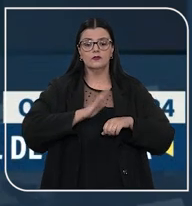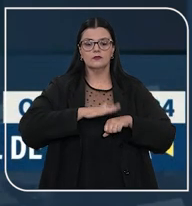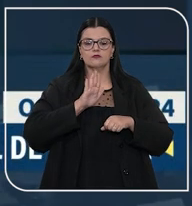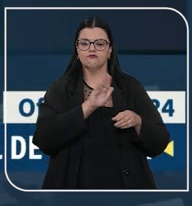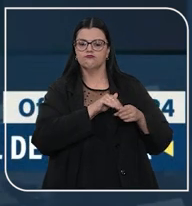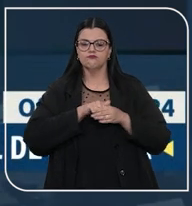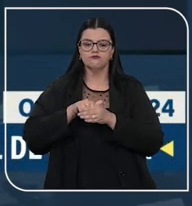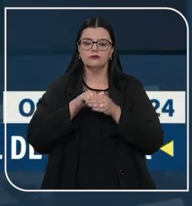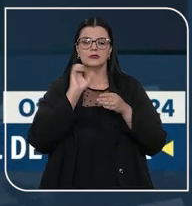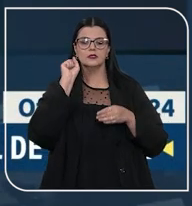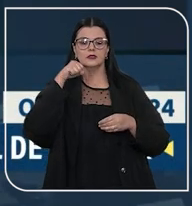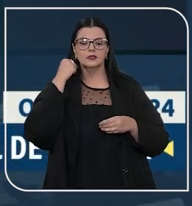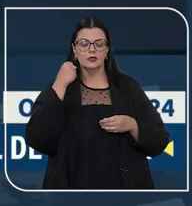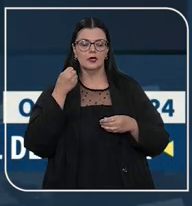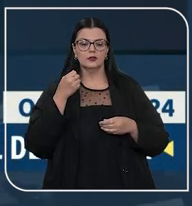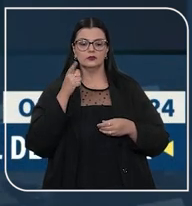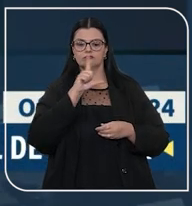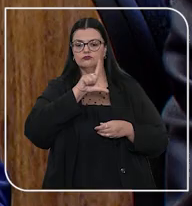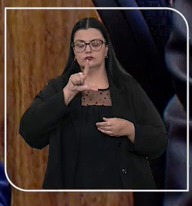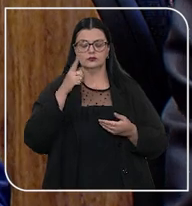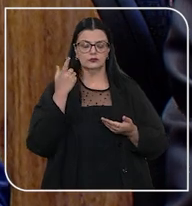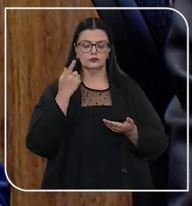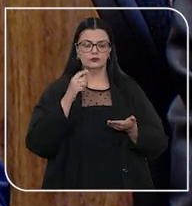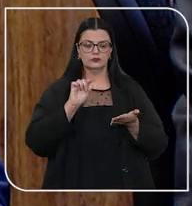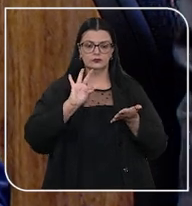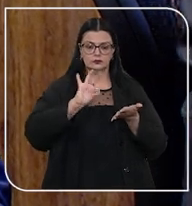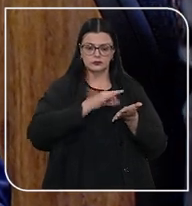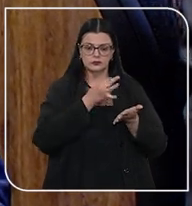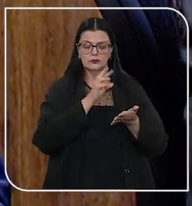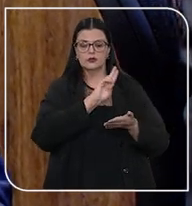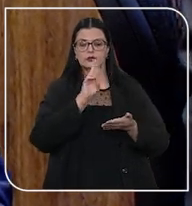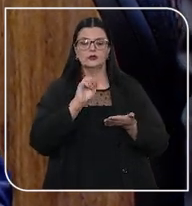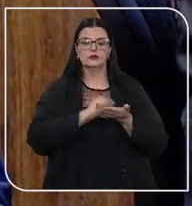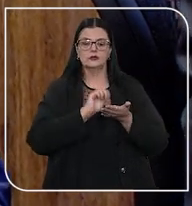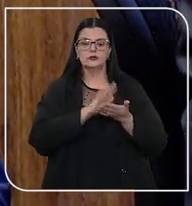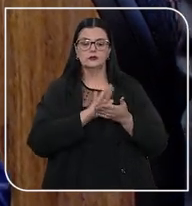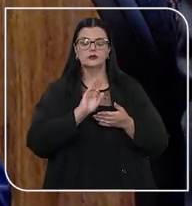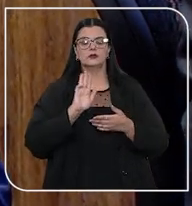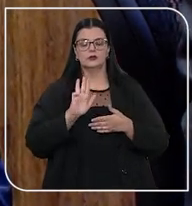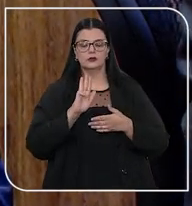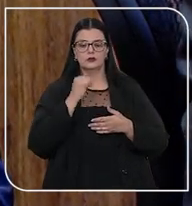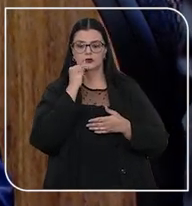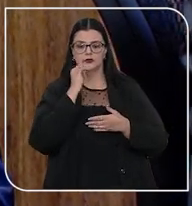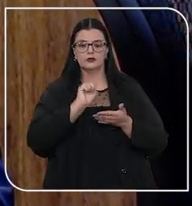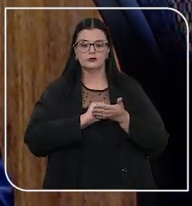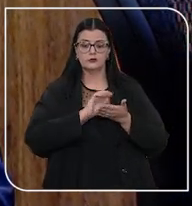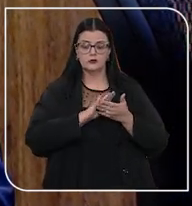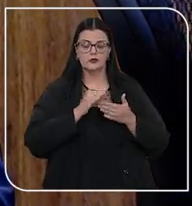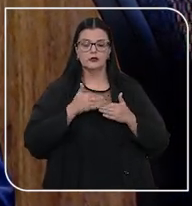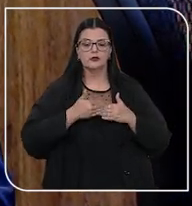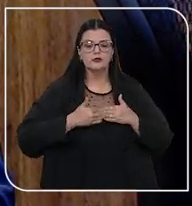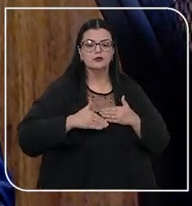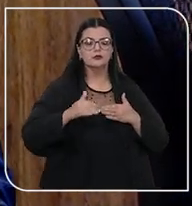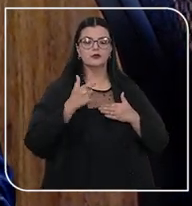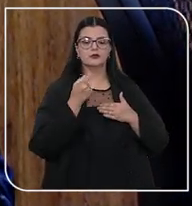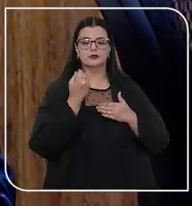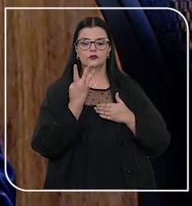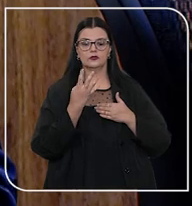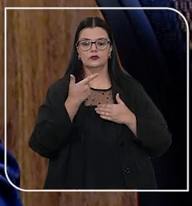ampla maioria no Senado Federal, foi nomeado pelo Presidente da República para exercer o cargo no biênio